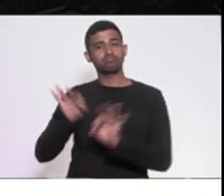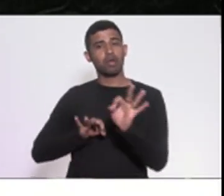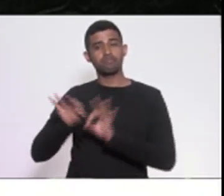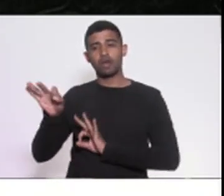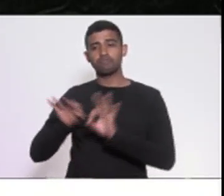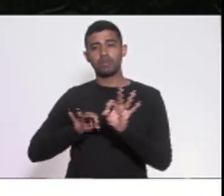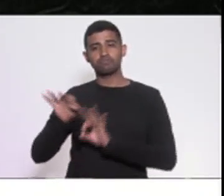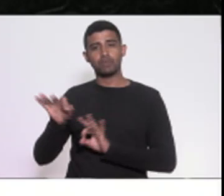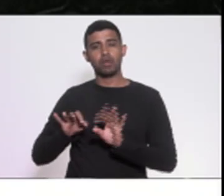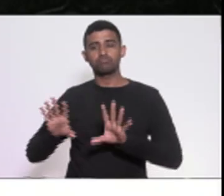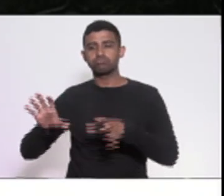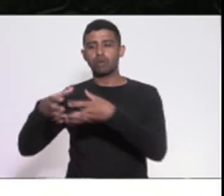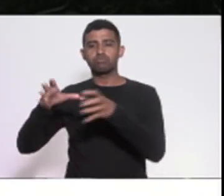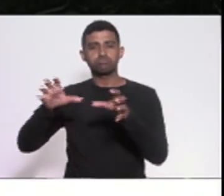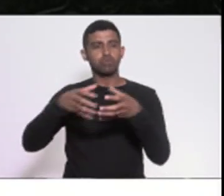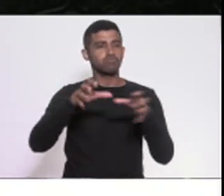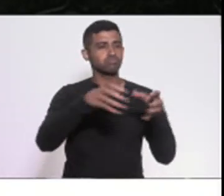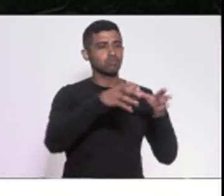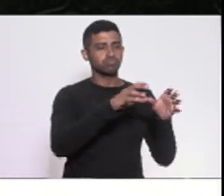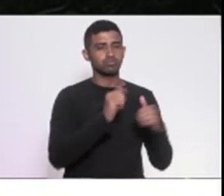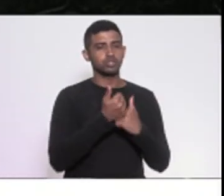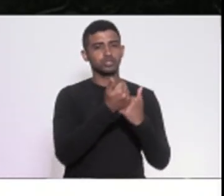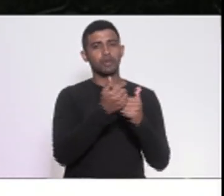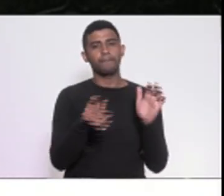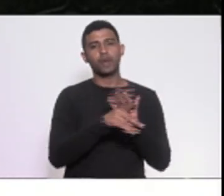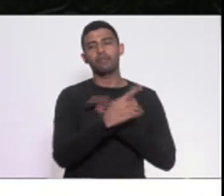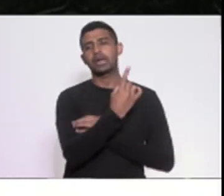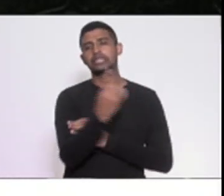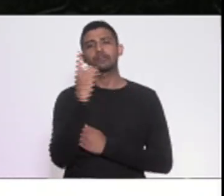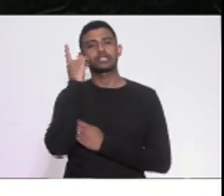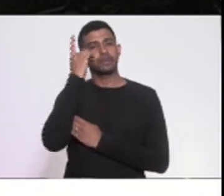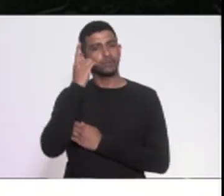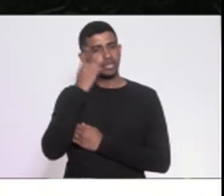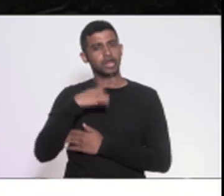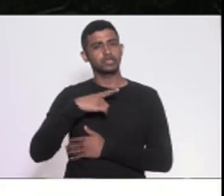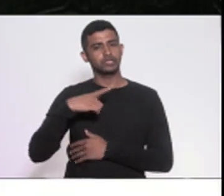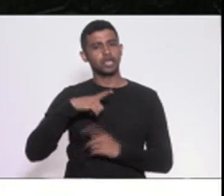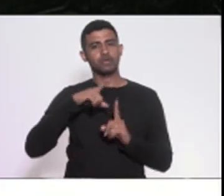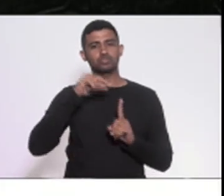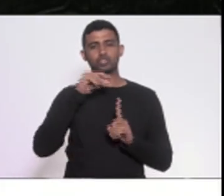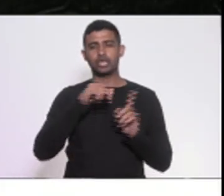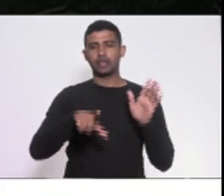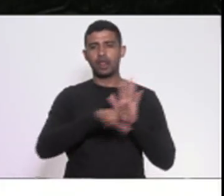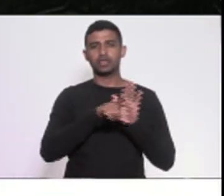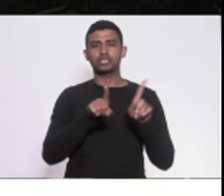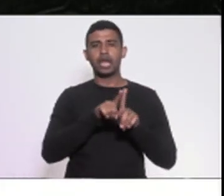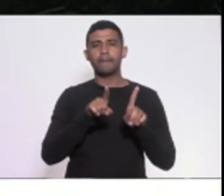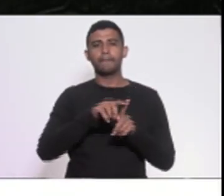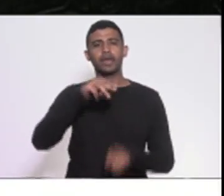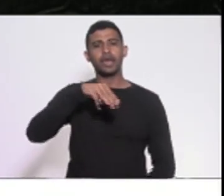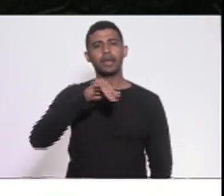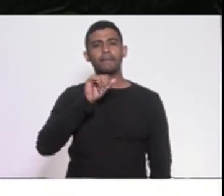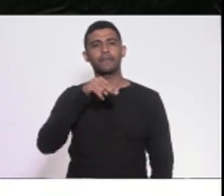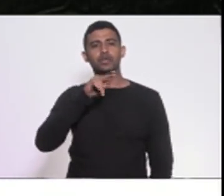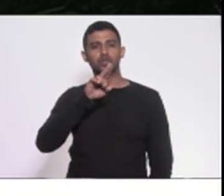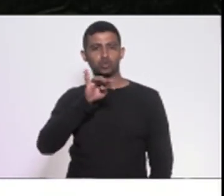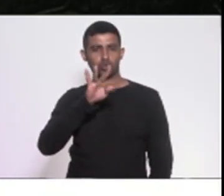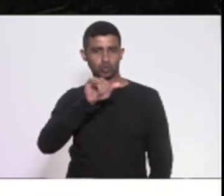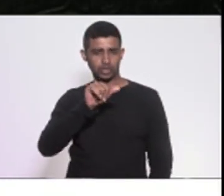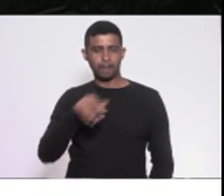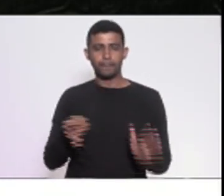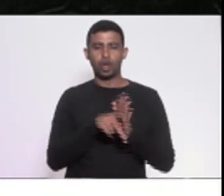demais assessorias, as indicações legislativas e a minuta dos projetos de lei, que